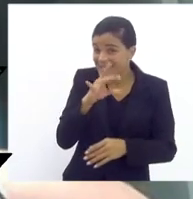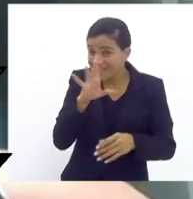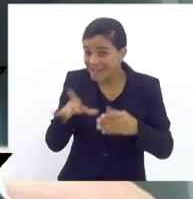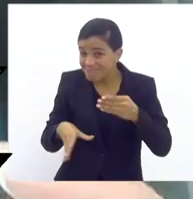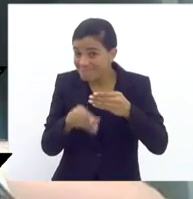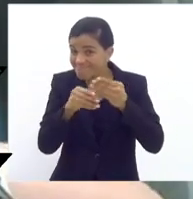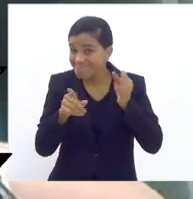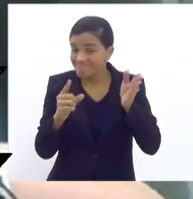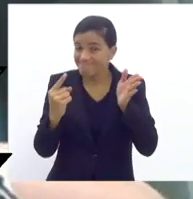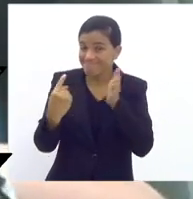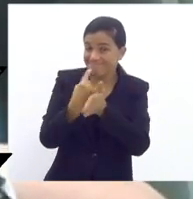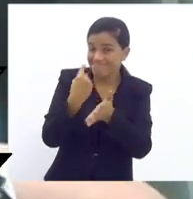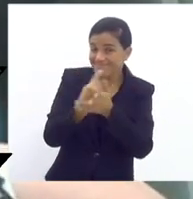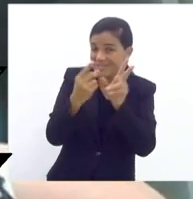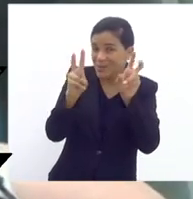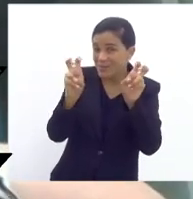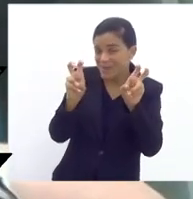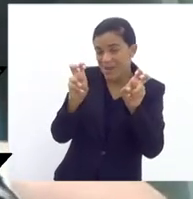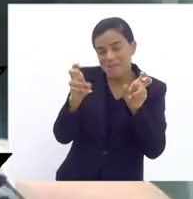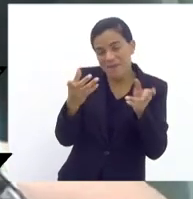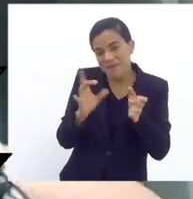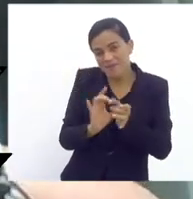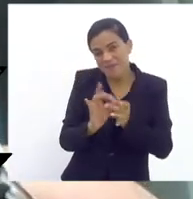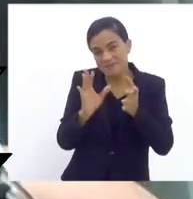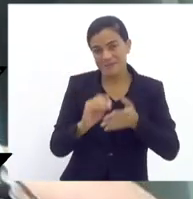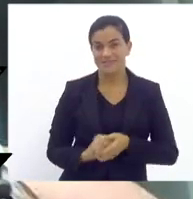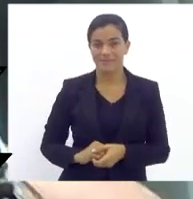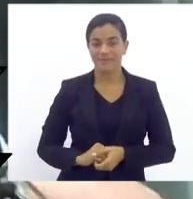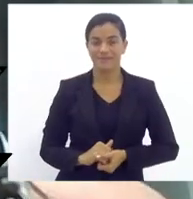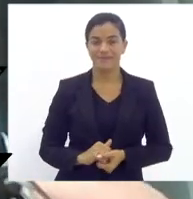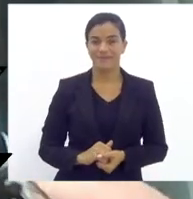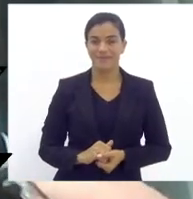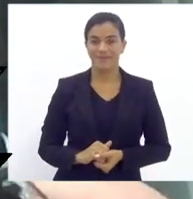específica sobre o tema me coloca à disposição